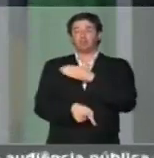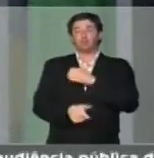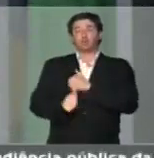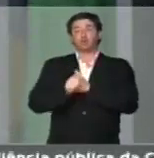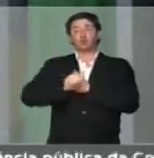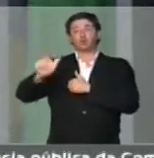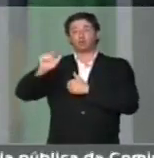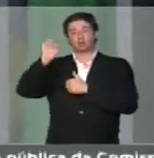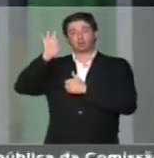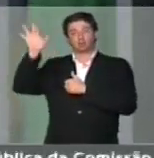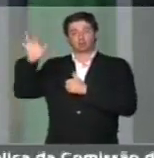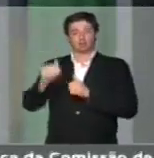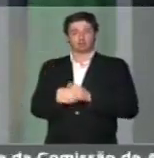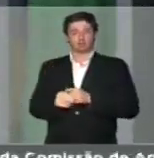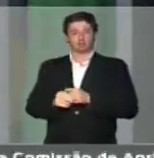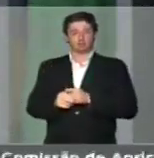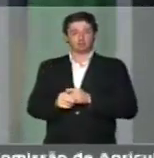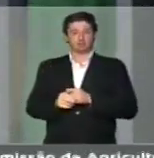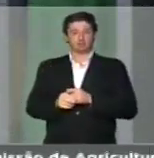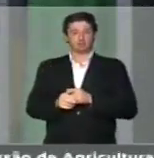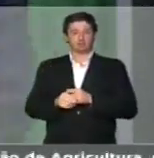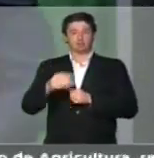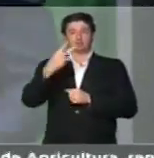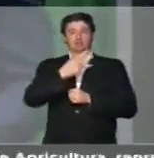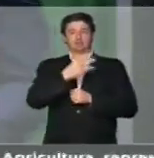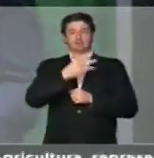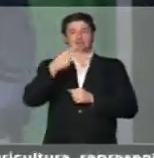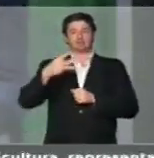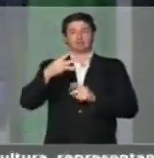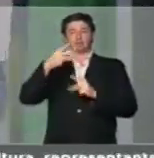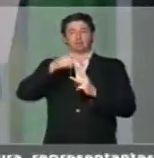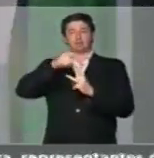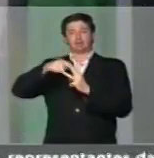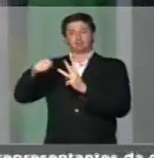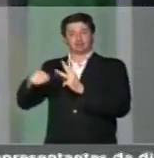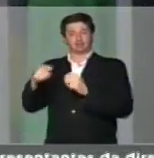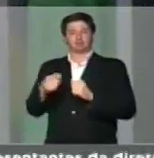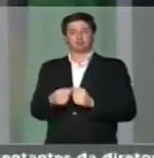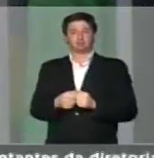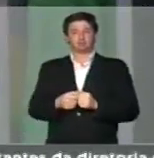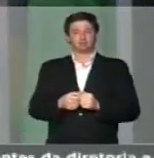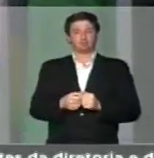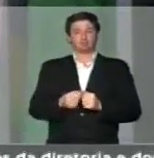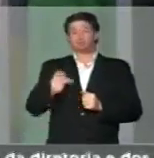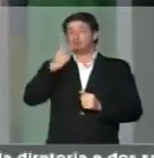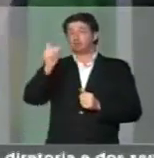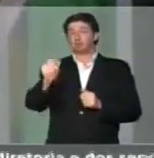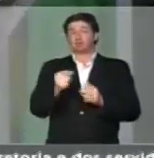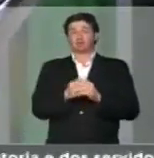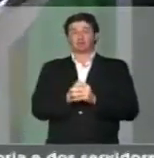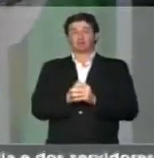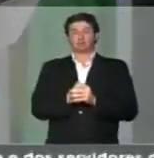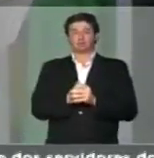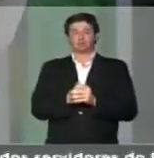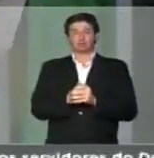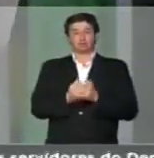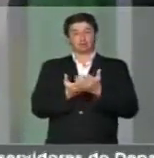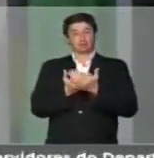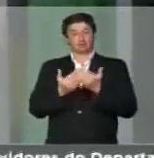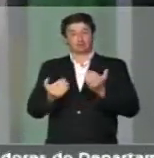que o esperado no terceiro trimestre. E diz assim o texto: a queda